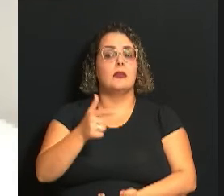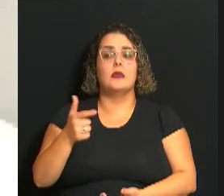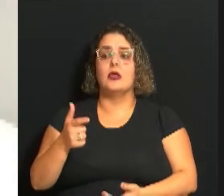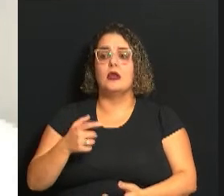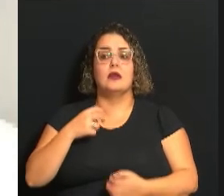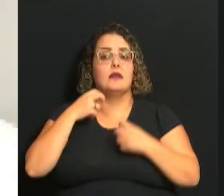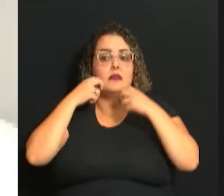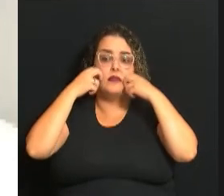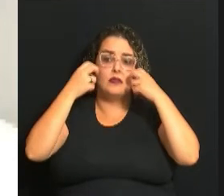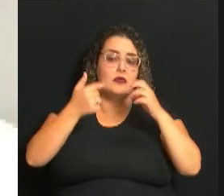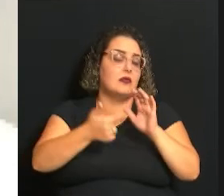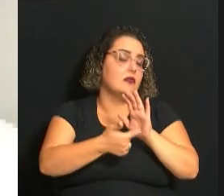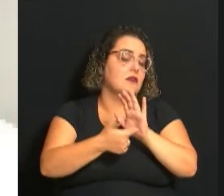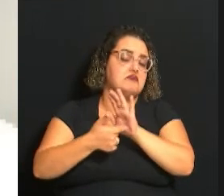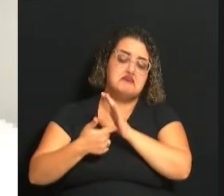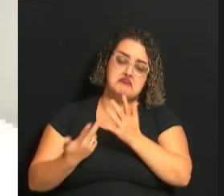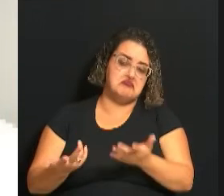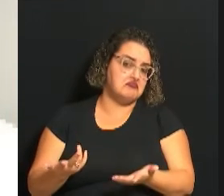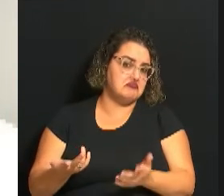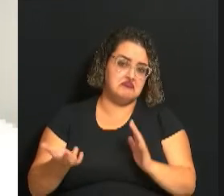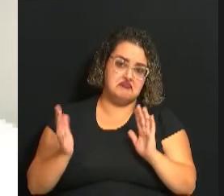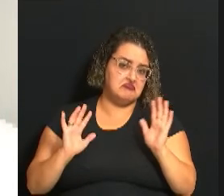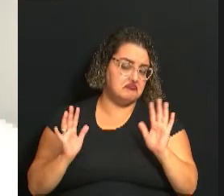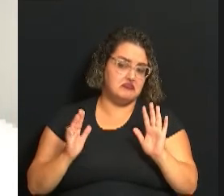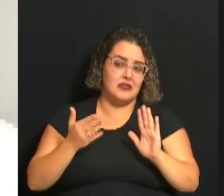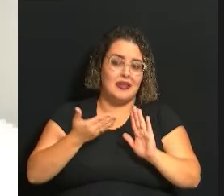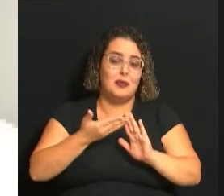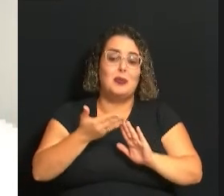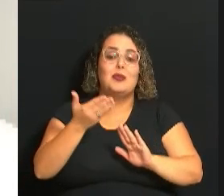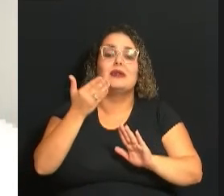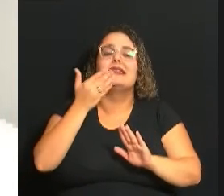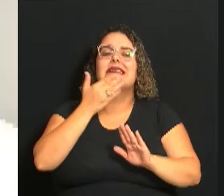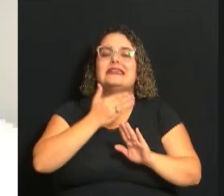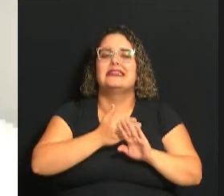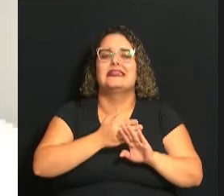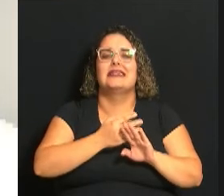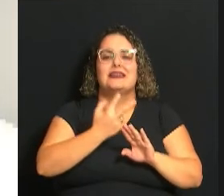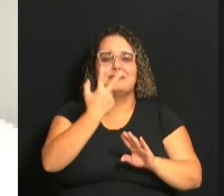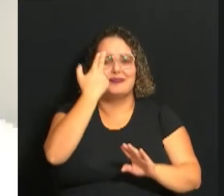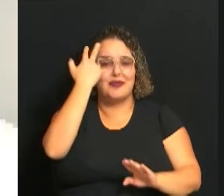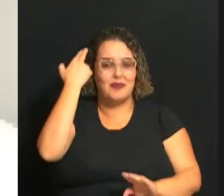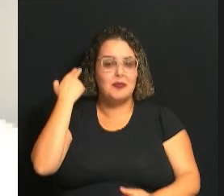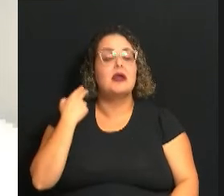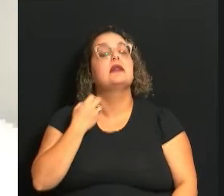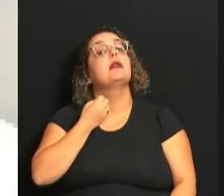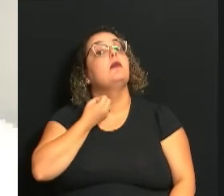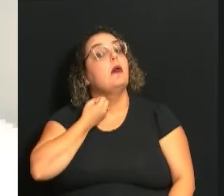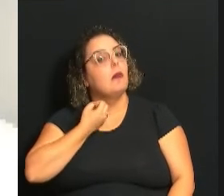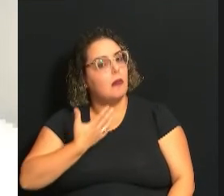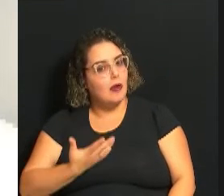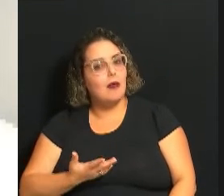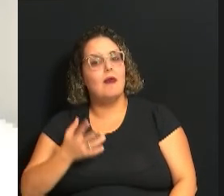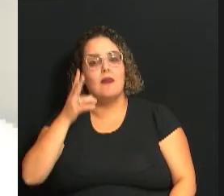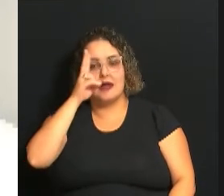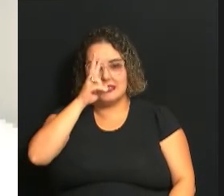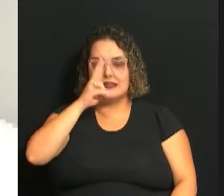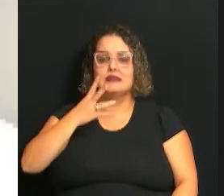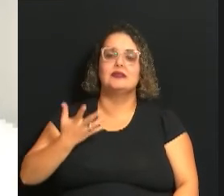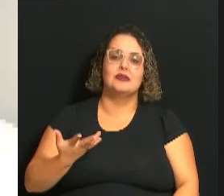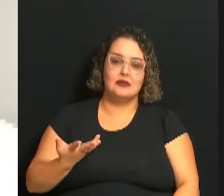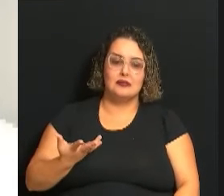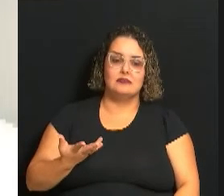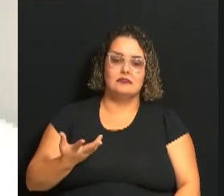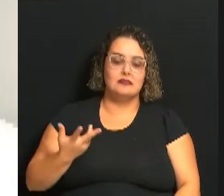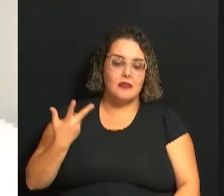minha cicatriz. Então, acho que por trás de uma cicatriz, sempre tem uma boa história, né? Então, a minha cicatriz